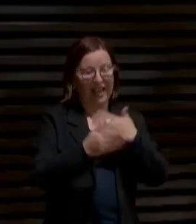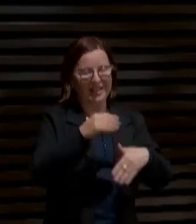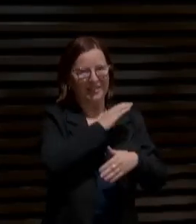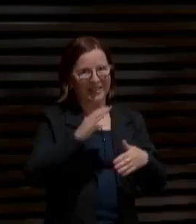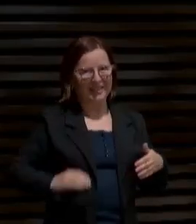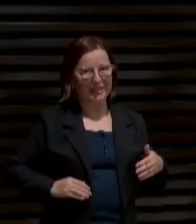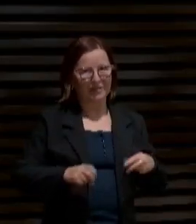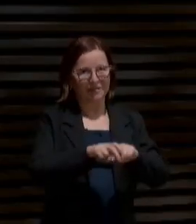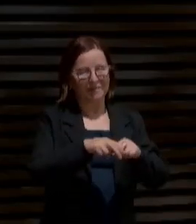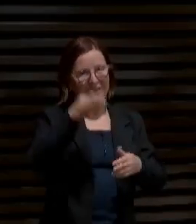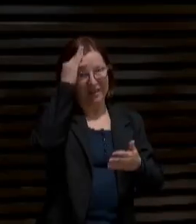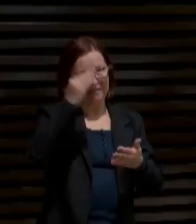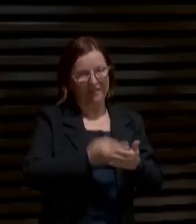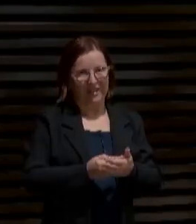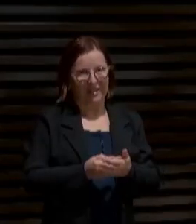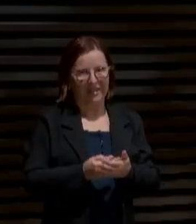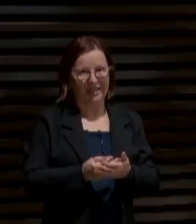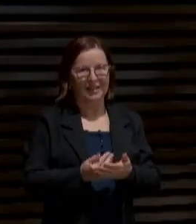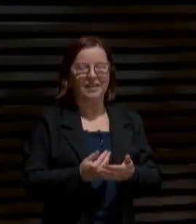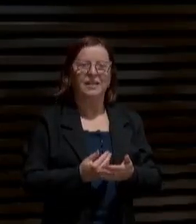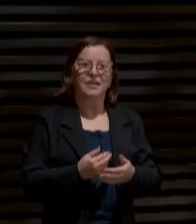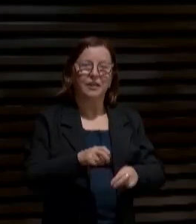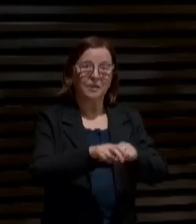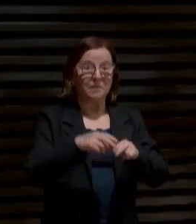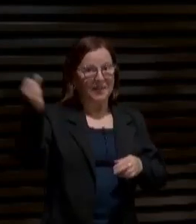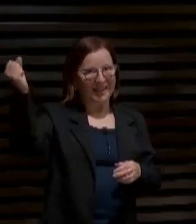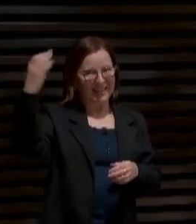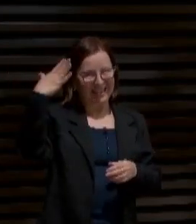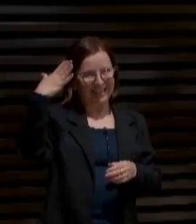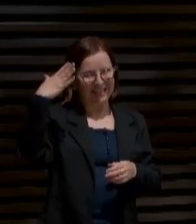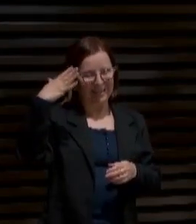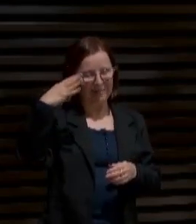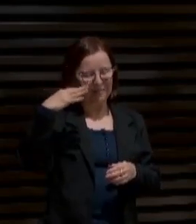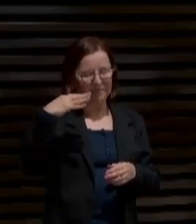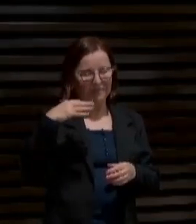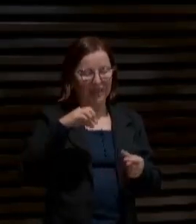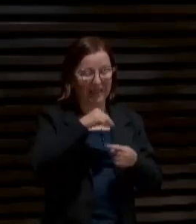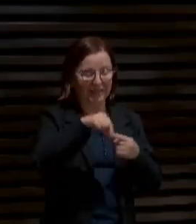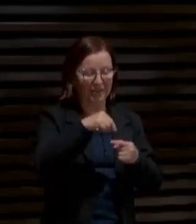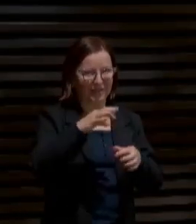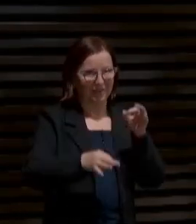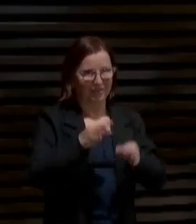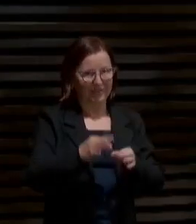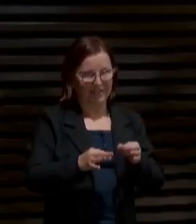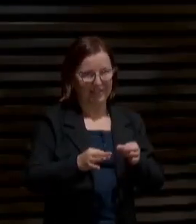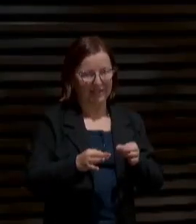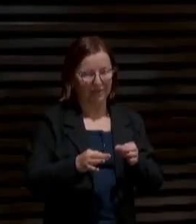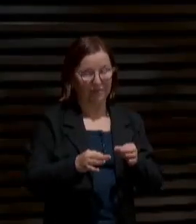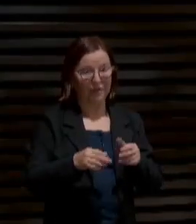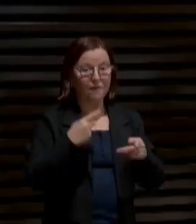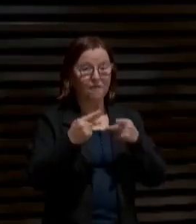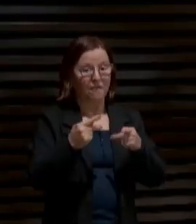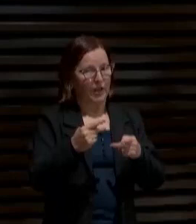meios da Graça doados por Cristo tanto a justificação como a Santificação lidam com o pecado as